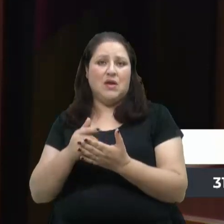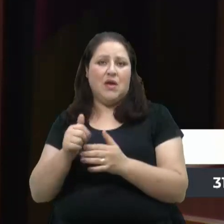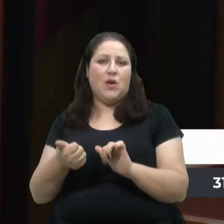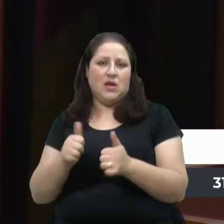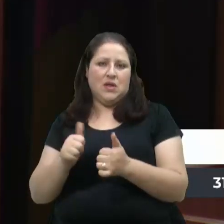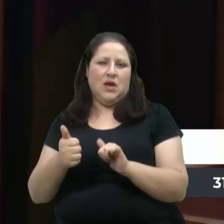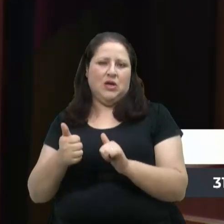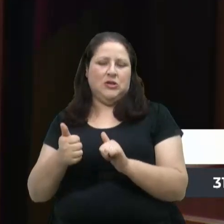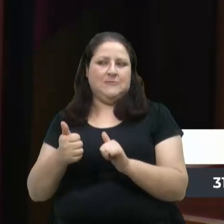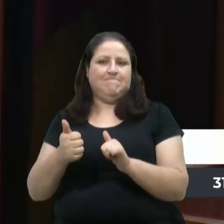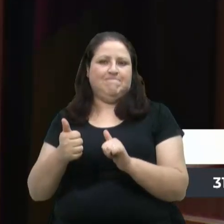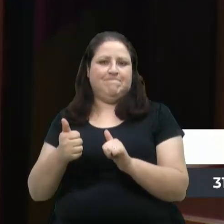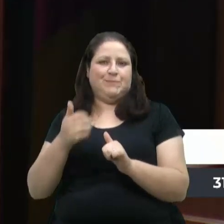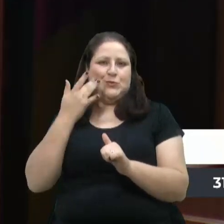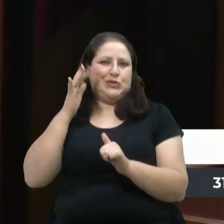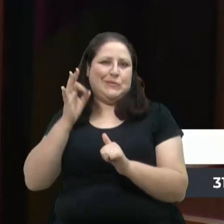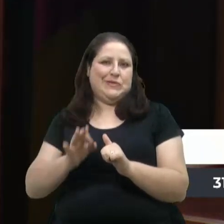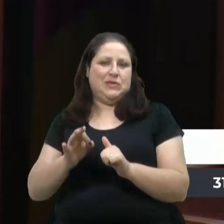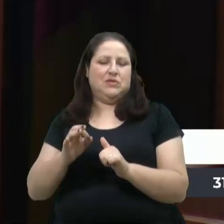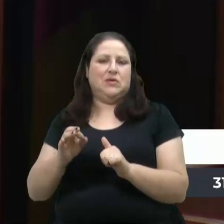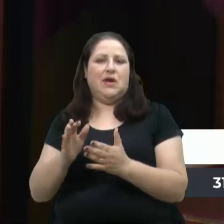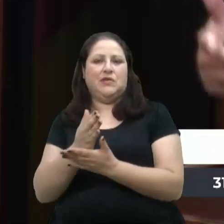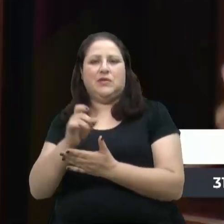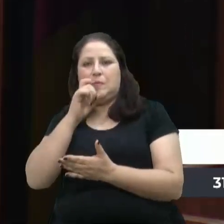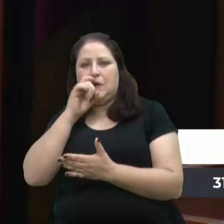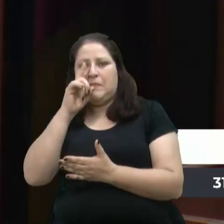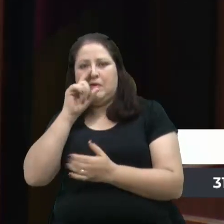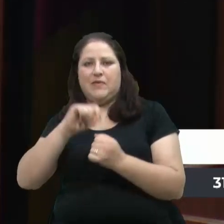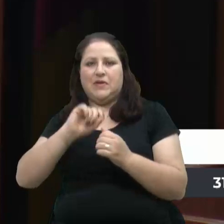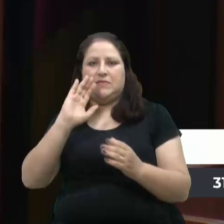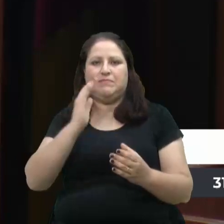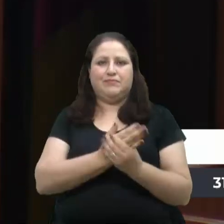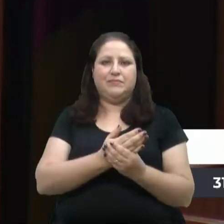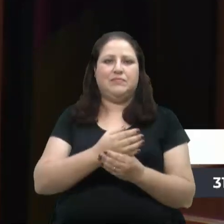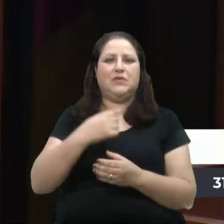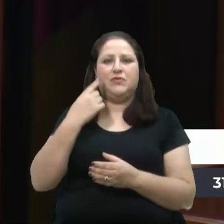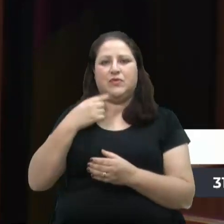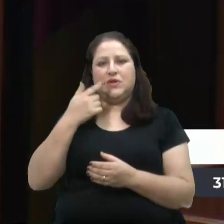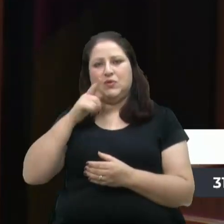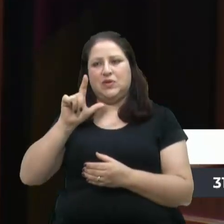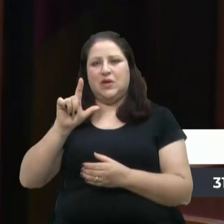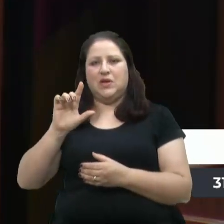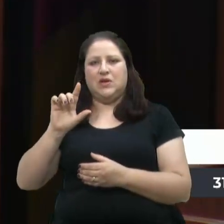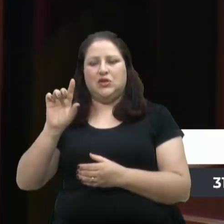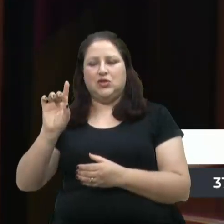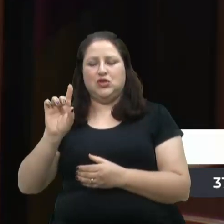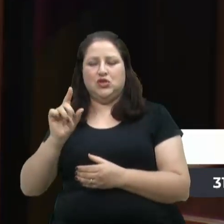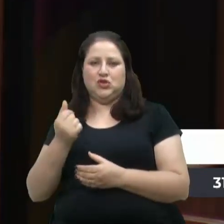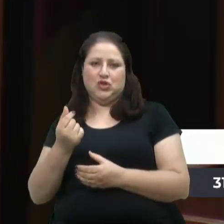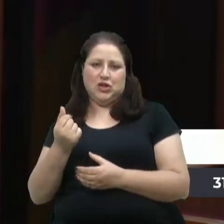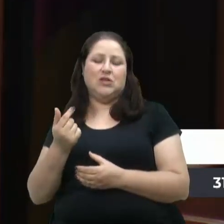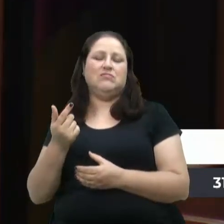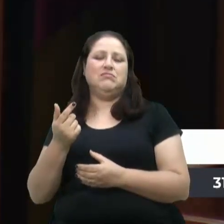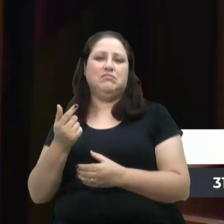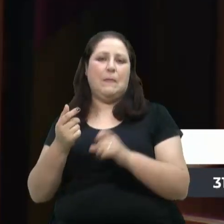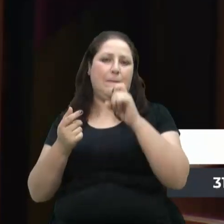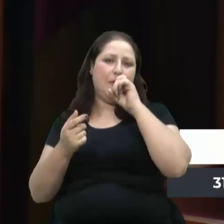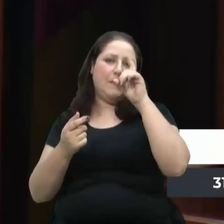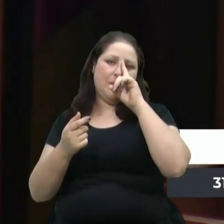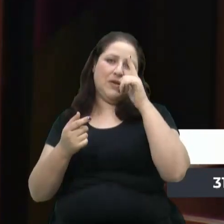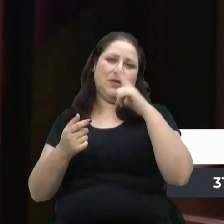qualidade questionável e que aí o pai judicializa advogado ganha dinheiro e os pais têm direito então nós precisamos